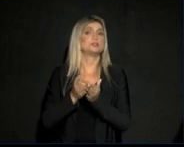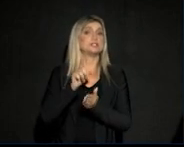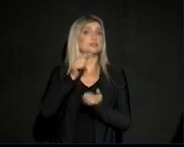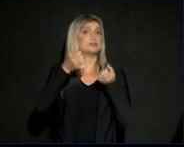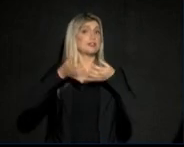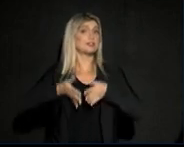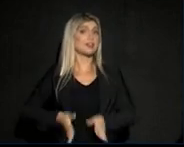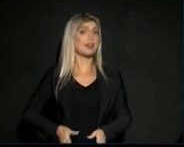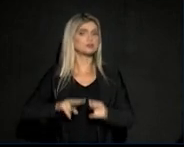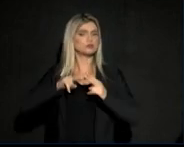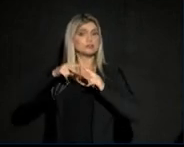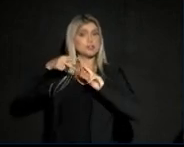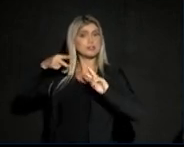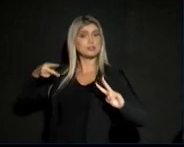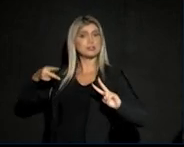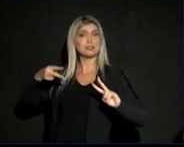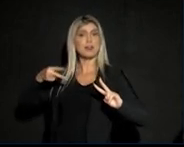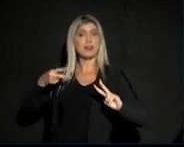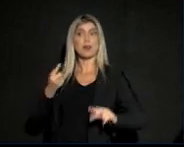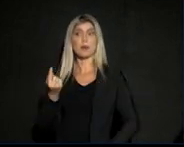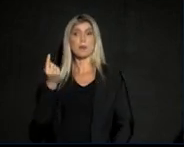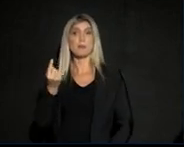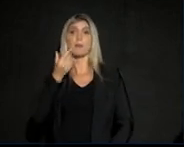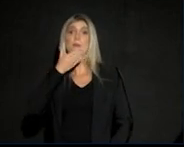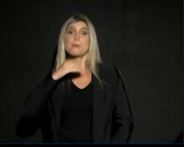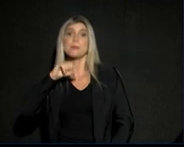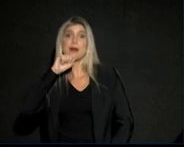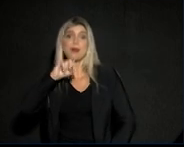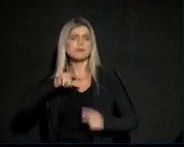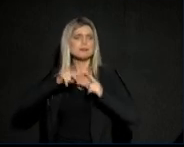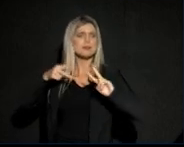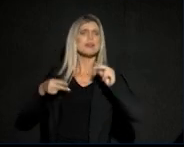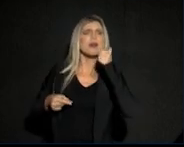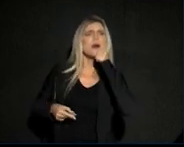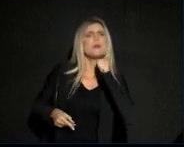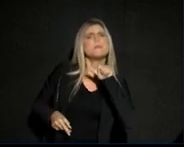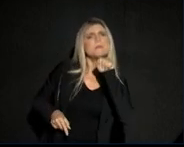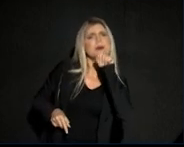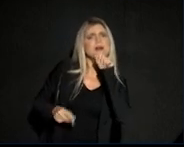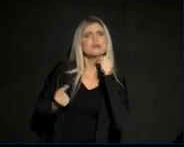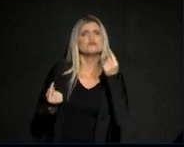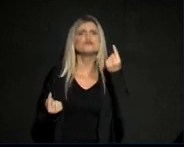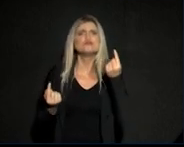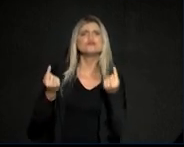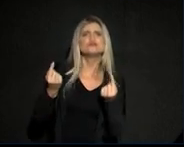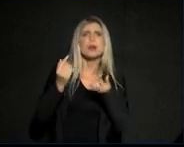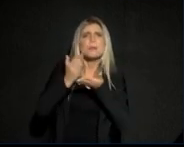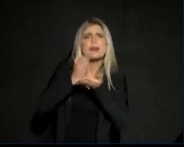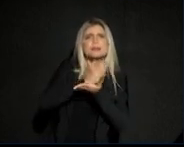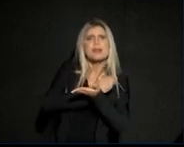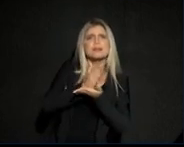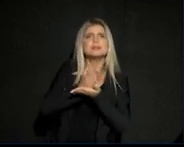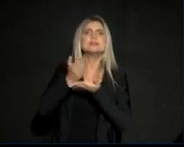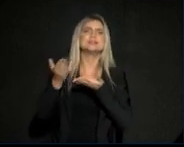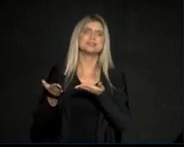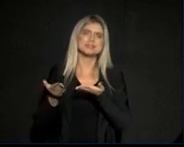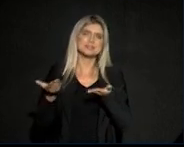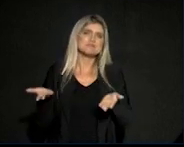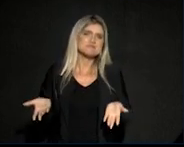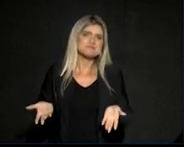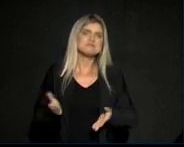você nasce com metade do DNA do pai metade da mãe talvez a sua vocação seja masculina é porque vem do Pai então